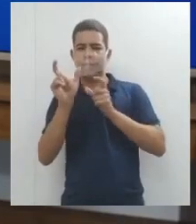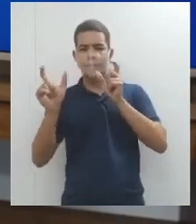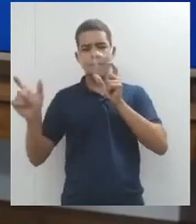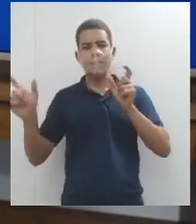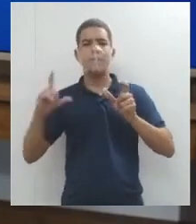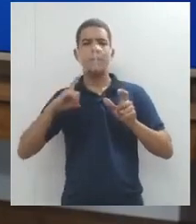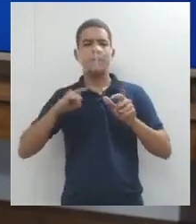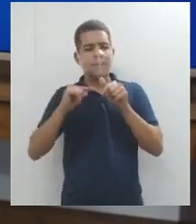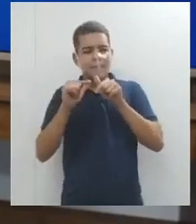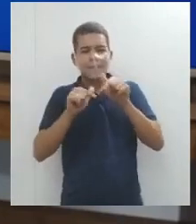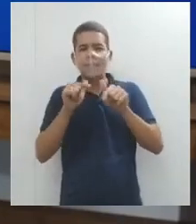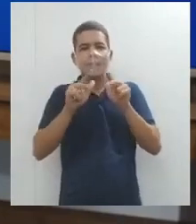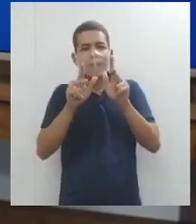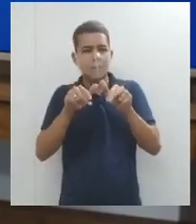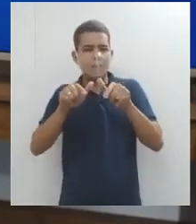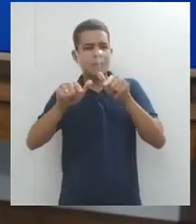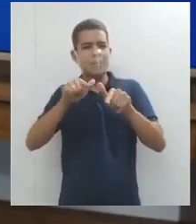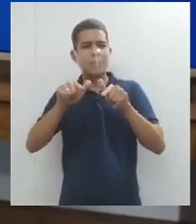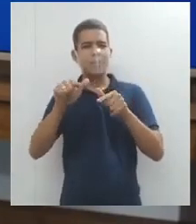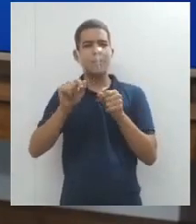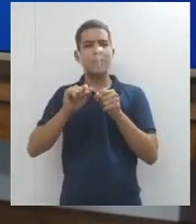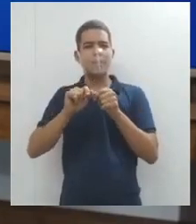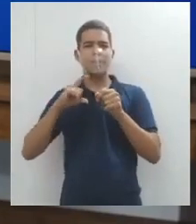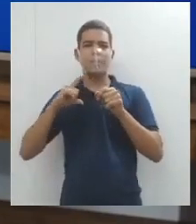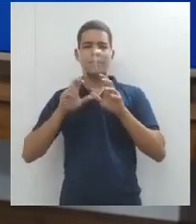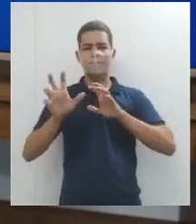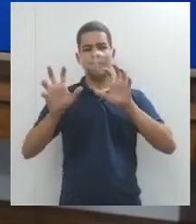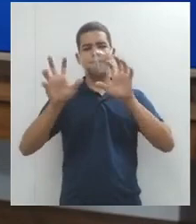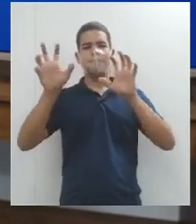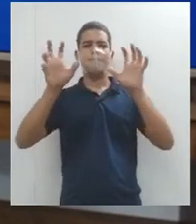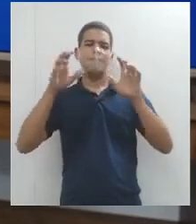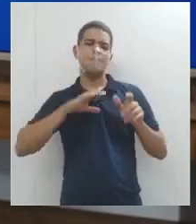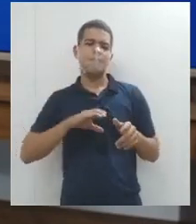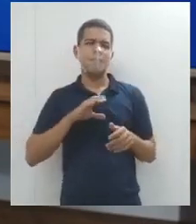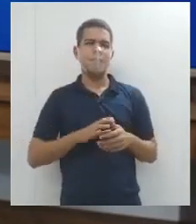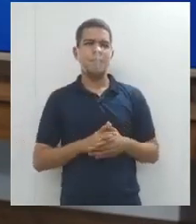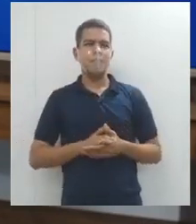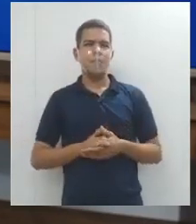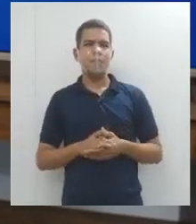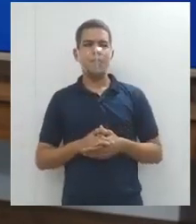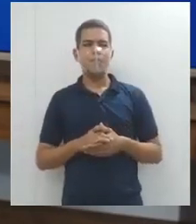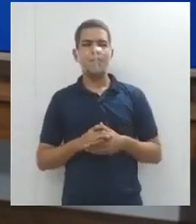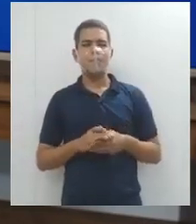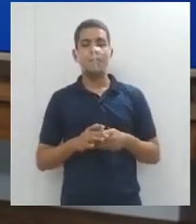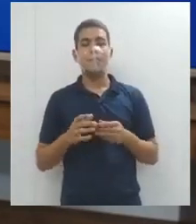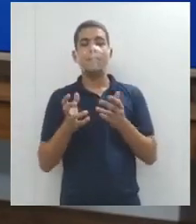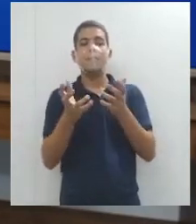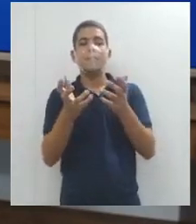exercem, né, nas estruturas da língua portuguesa, tá bom? E o que eu quero que